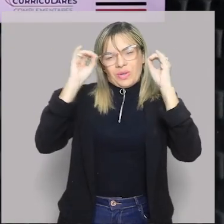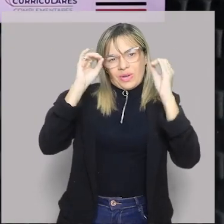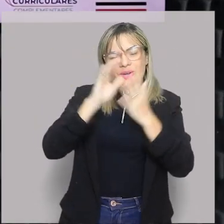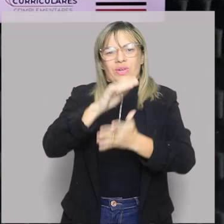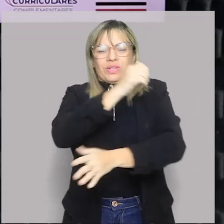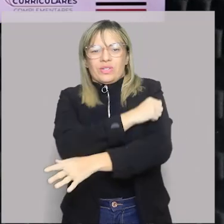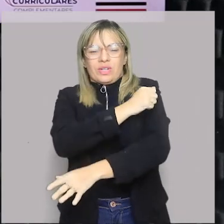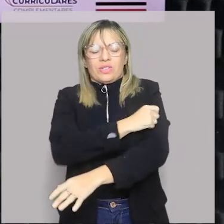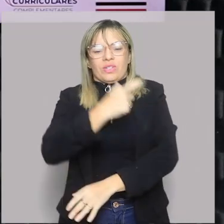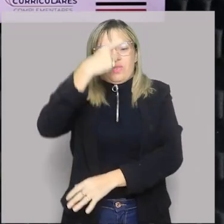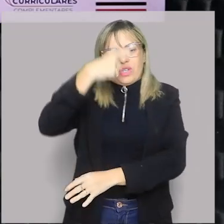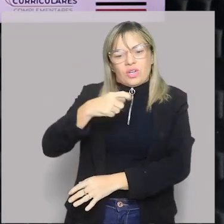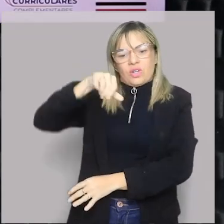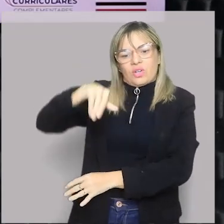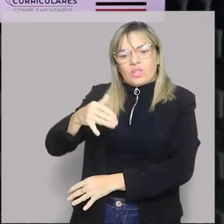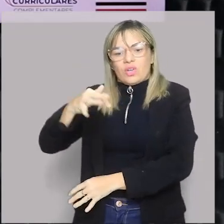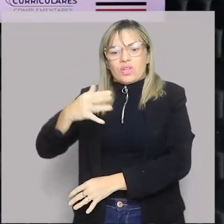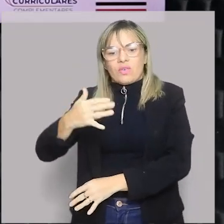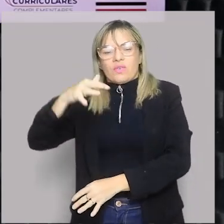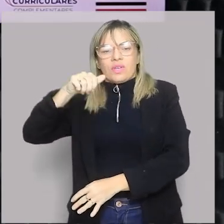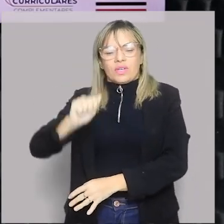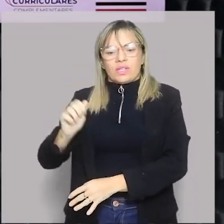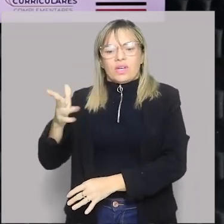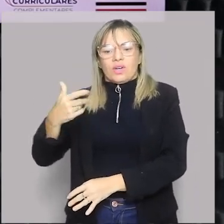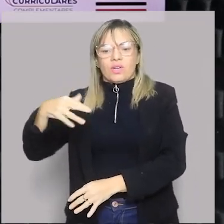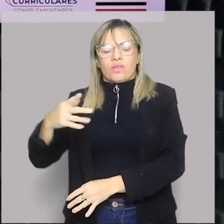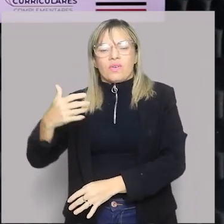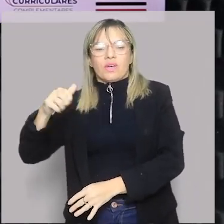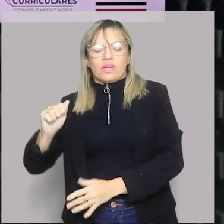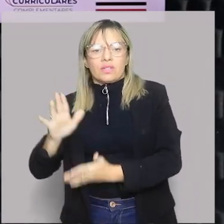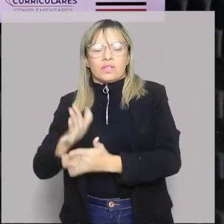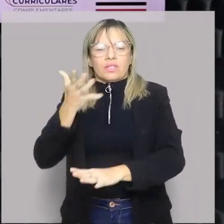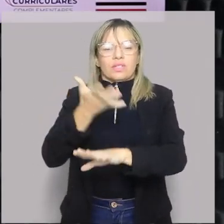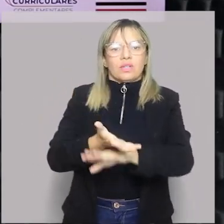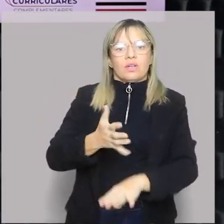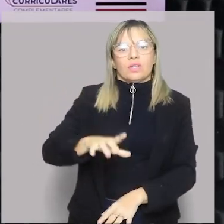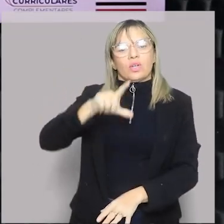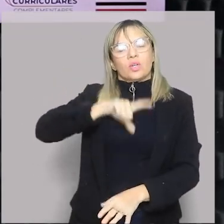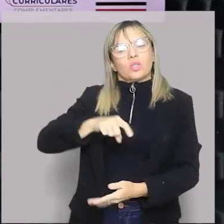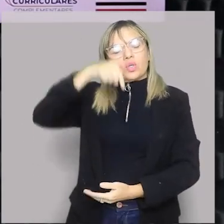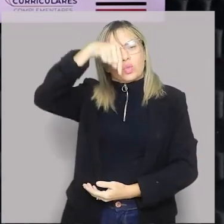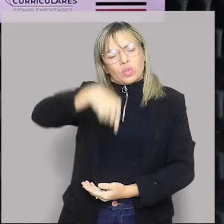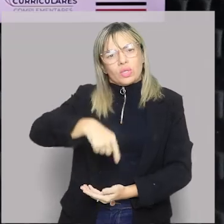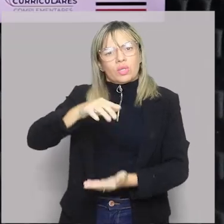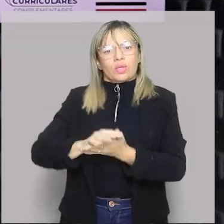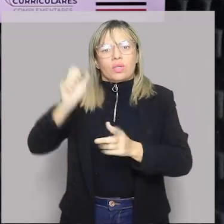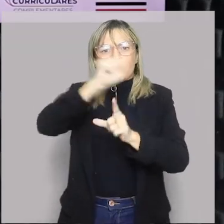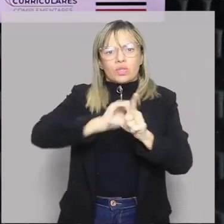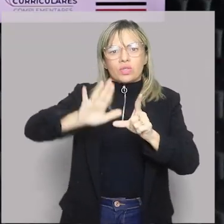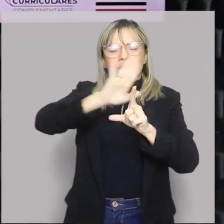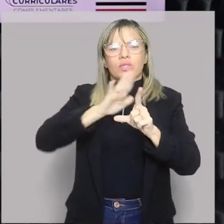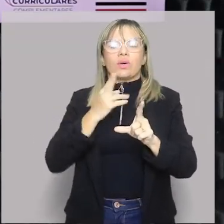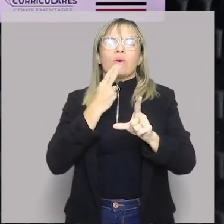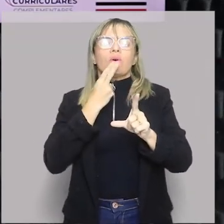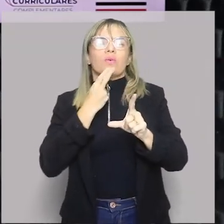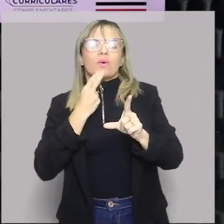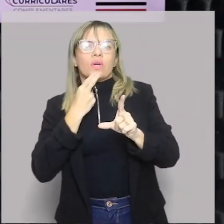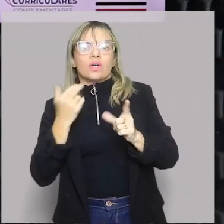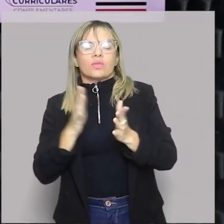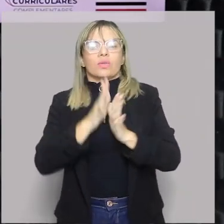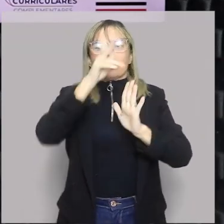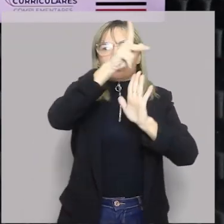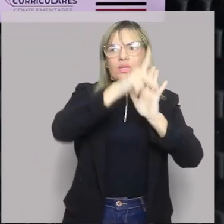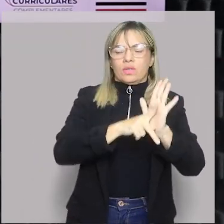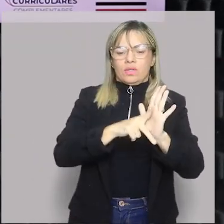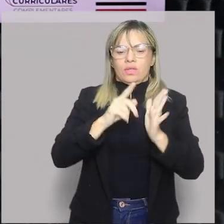Olá, pessoal. Eu sou a professora Josefina Oliveira, sou professora de língua portuguesa e estou aqui com vocês na plataforma Gonçalves Dias, no